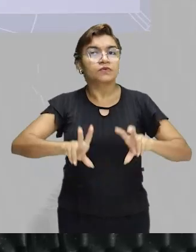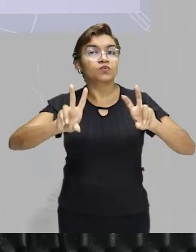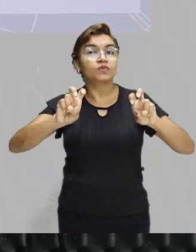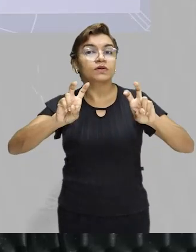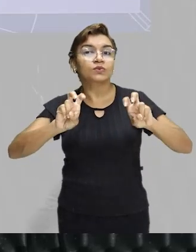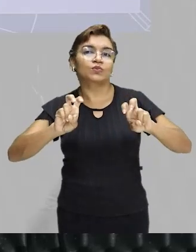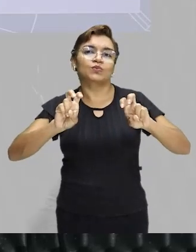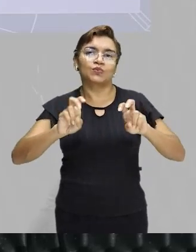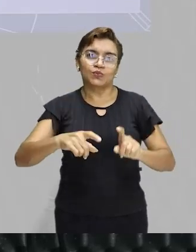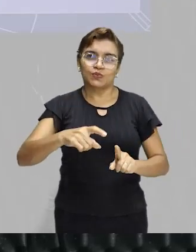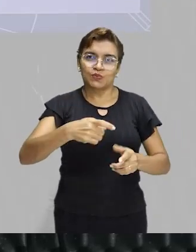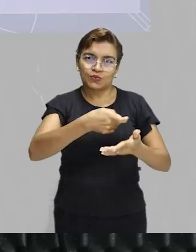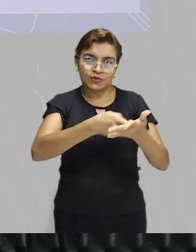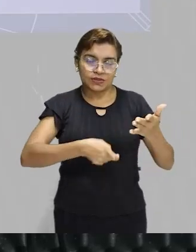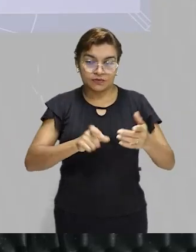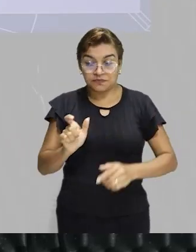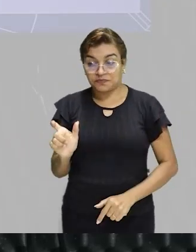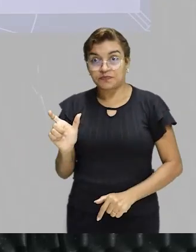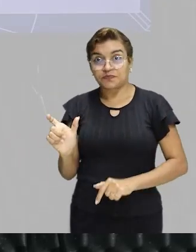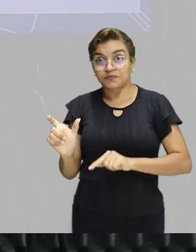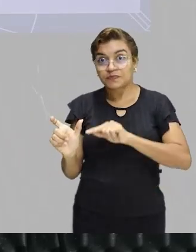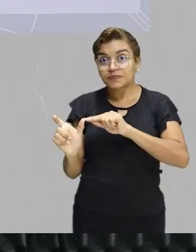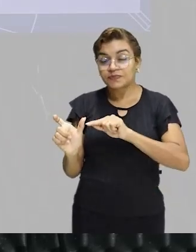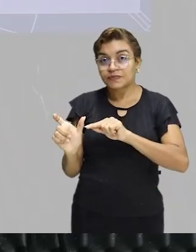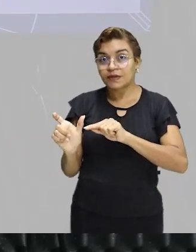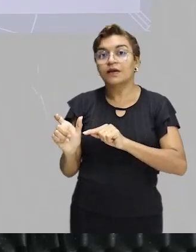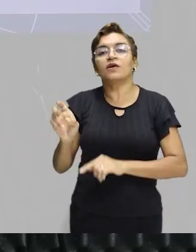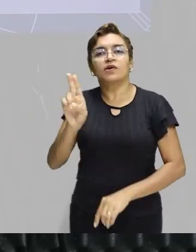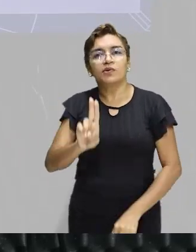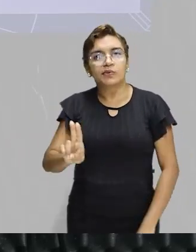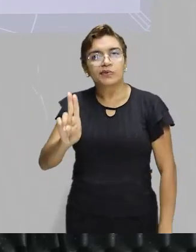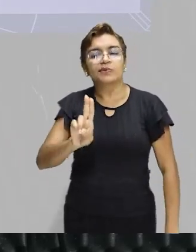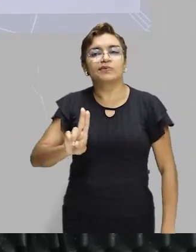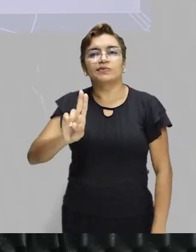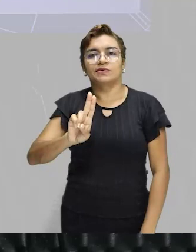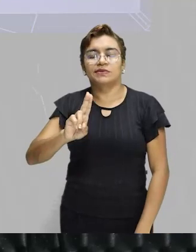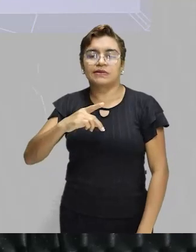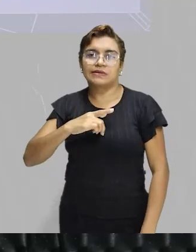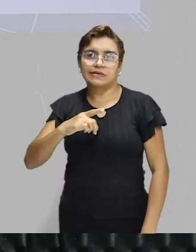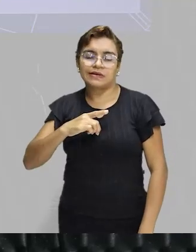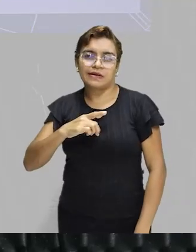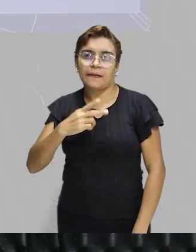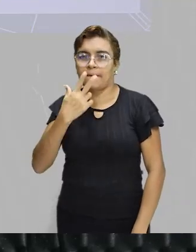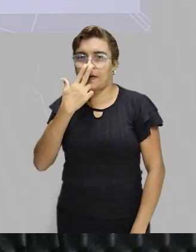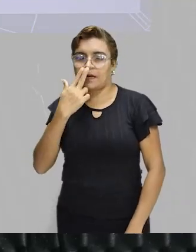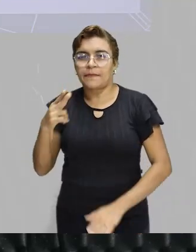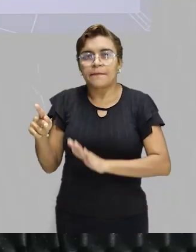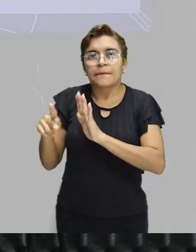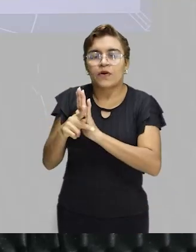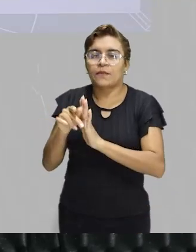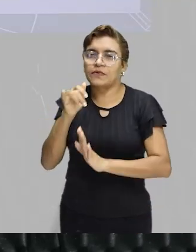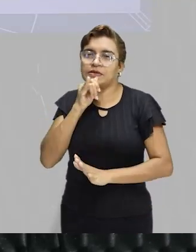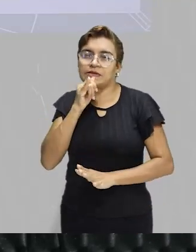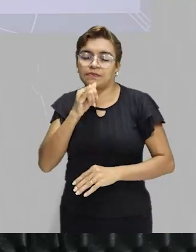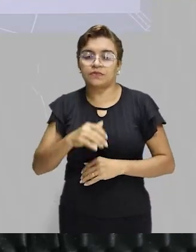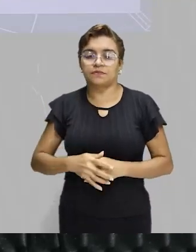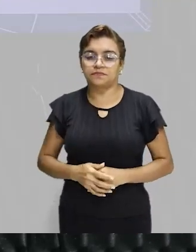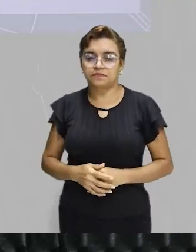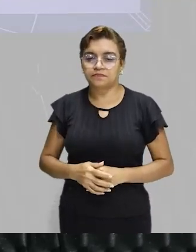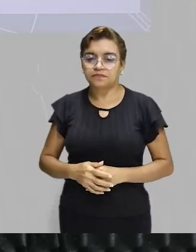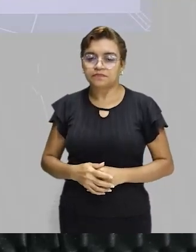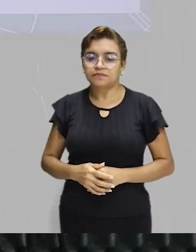assunto do texto? Já no caso do scanning, você utiliza para achar algo bem particular, como, por